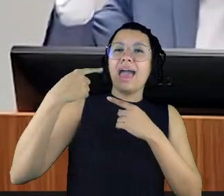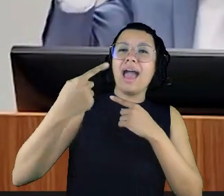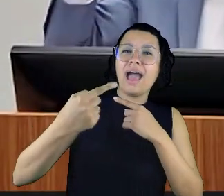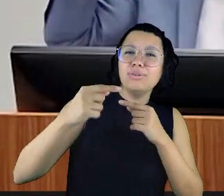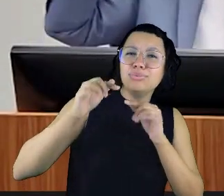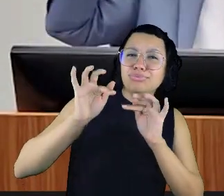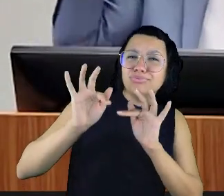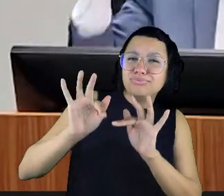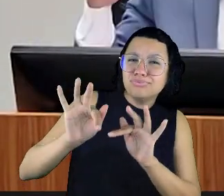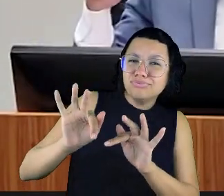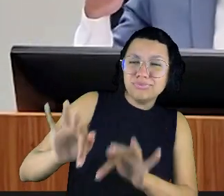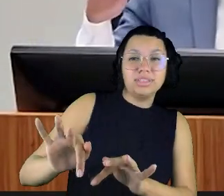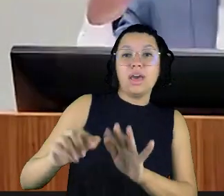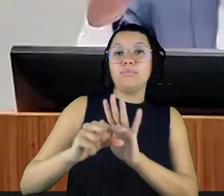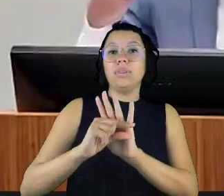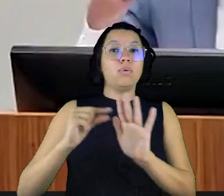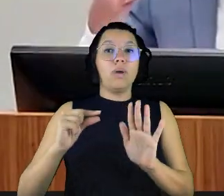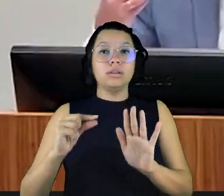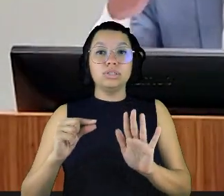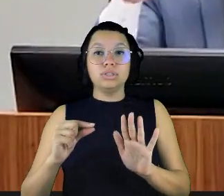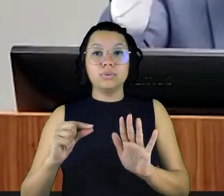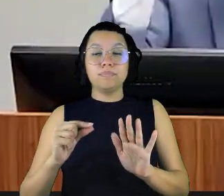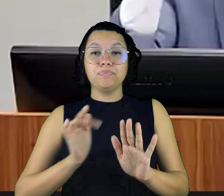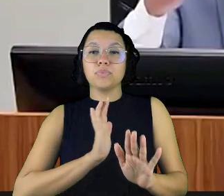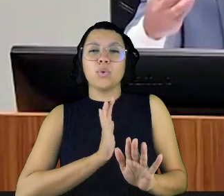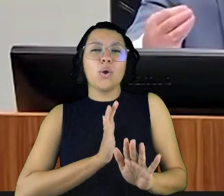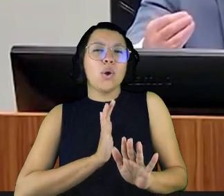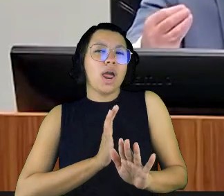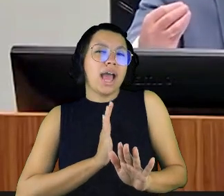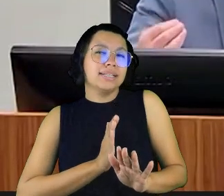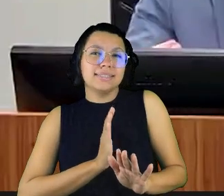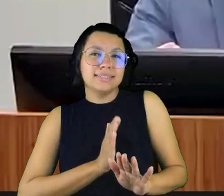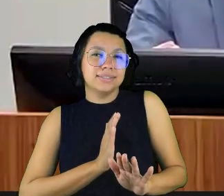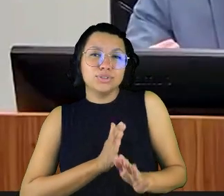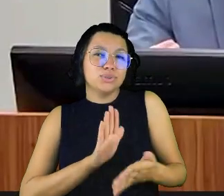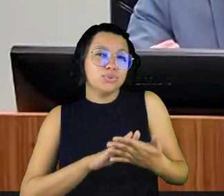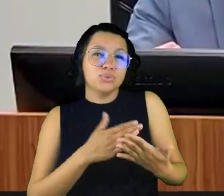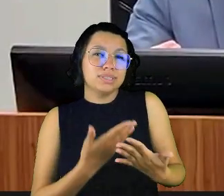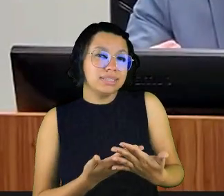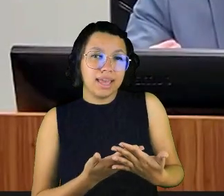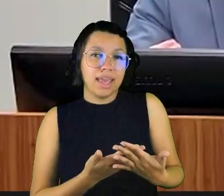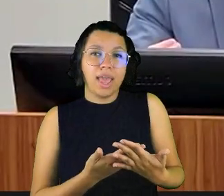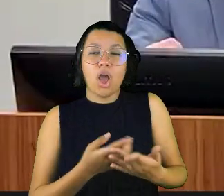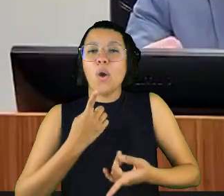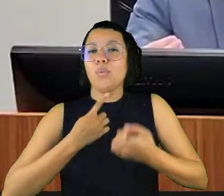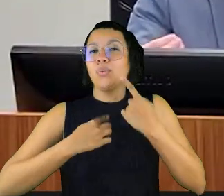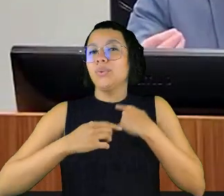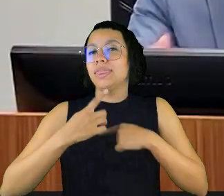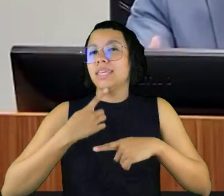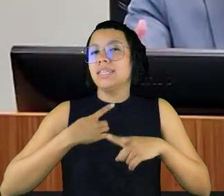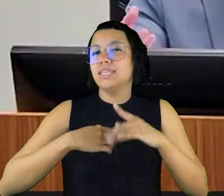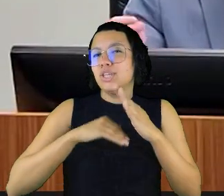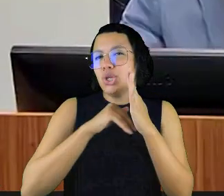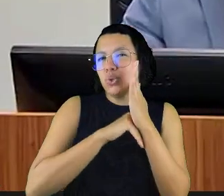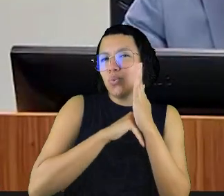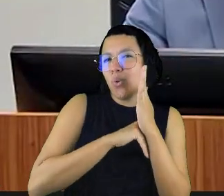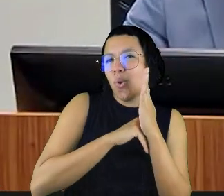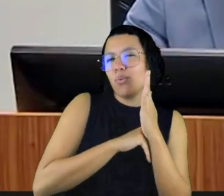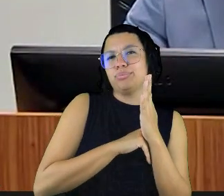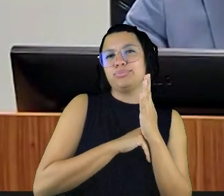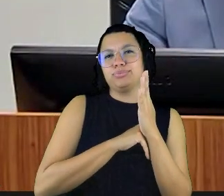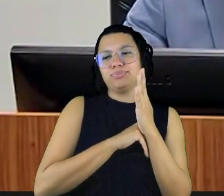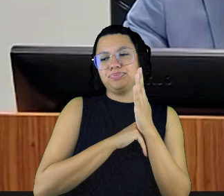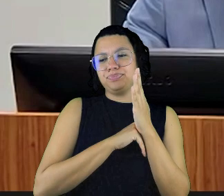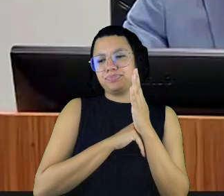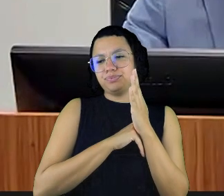no coraçãozinho do intérprete, o desejo oculto de ter uma estatística